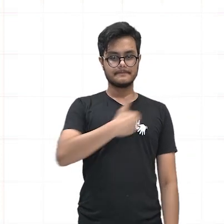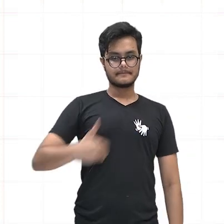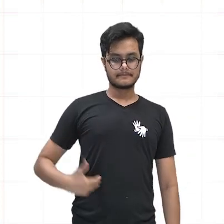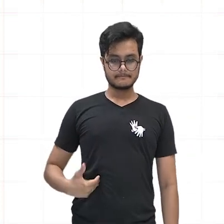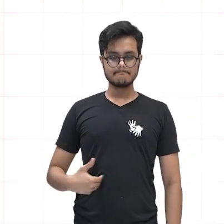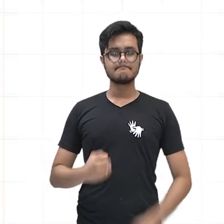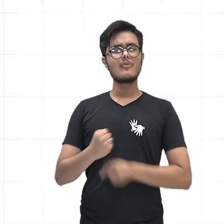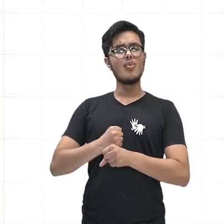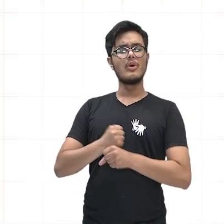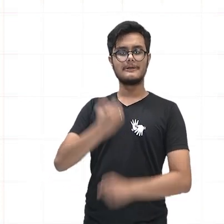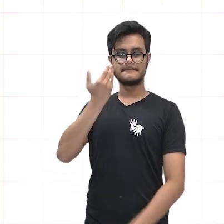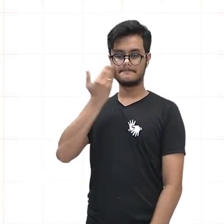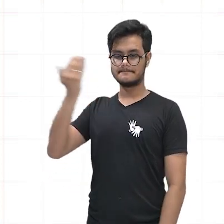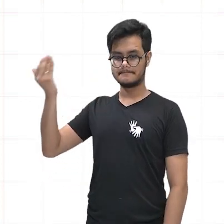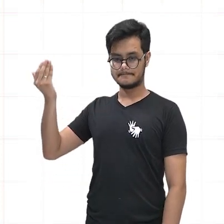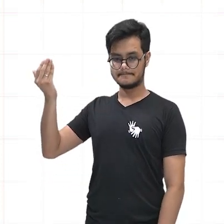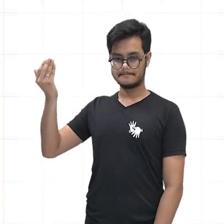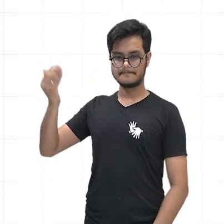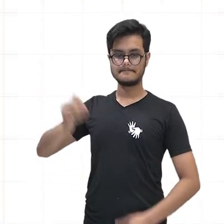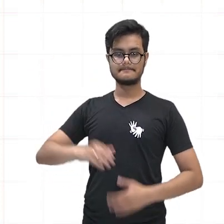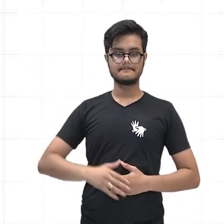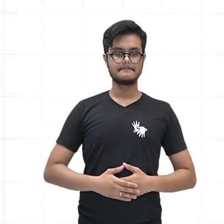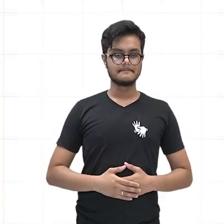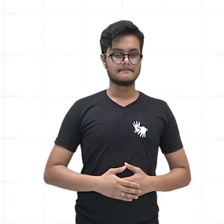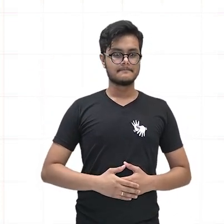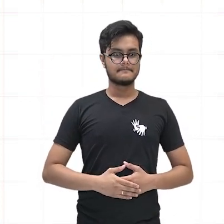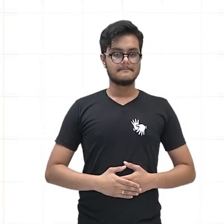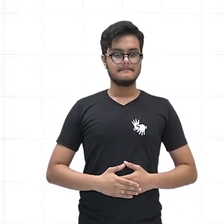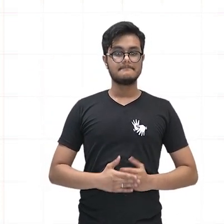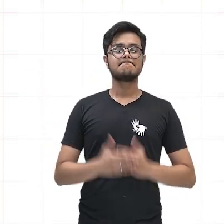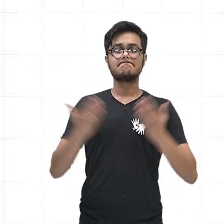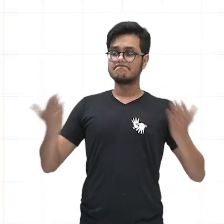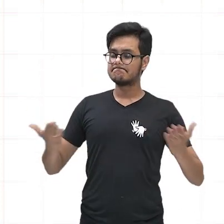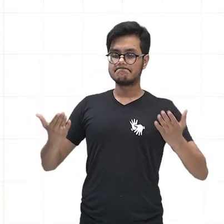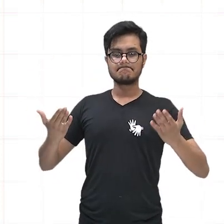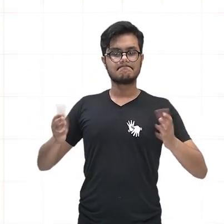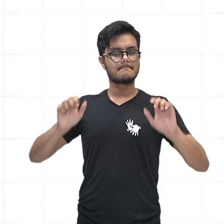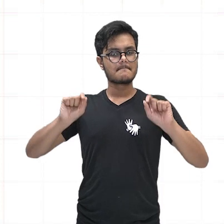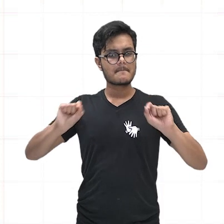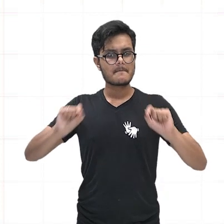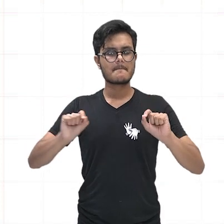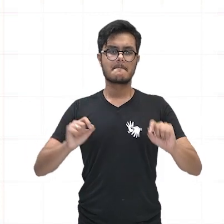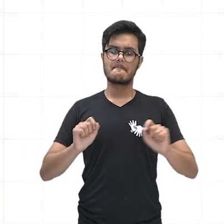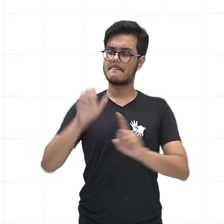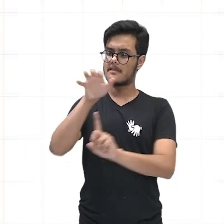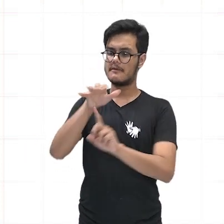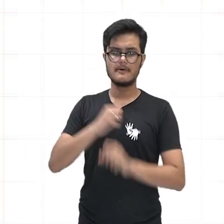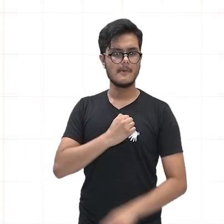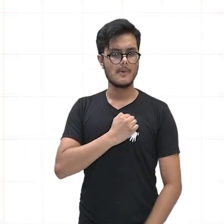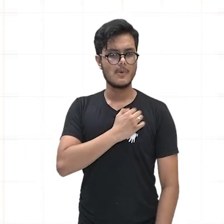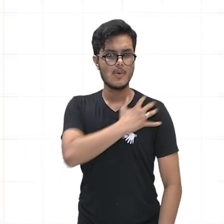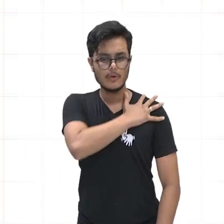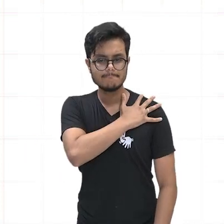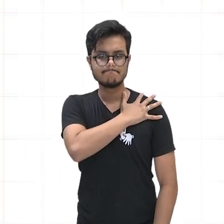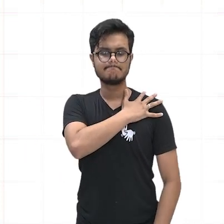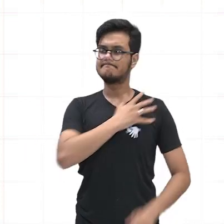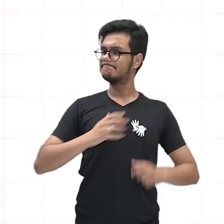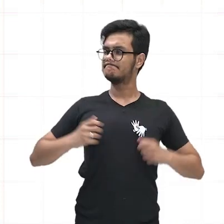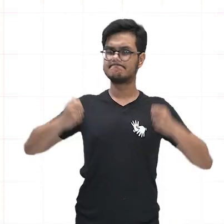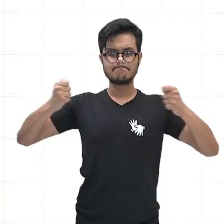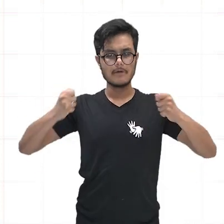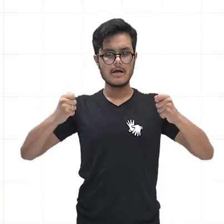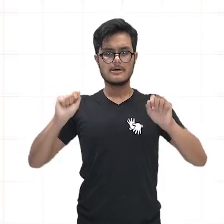673 a 642 antes de.coo entre as suas conquistas está aí que ele foi envolvido em campanhas